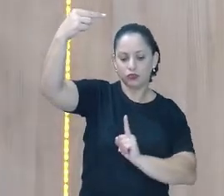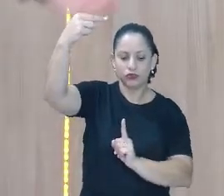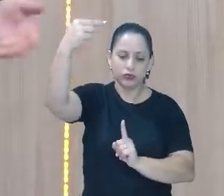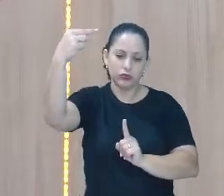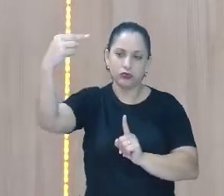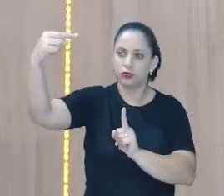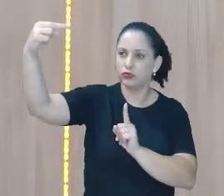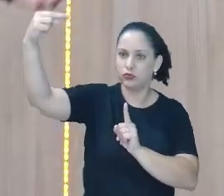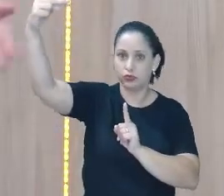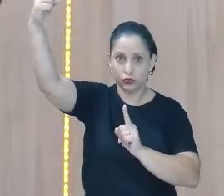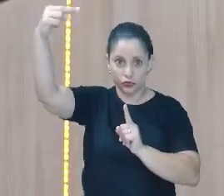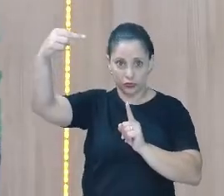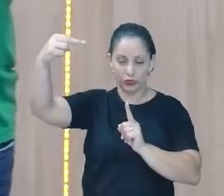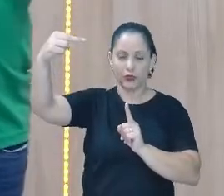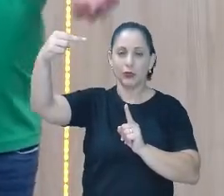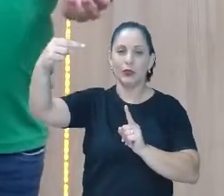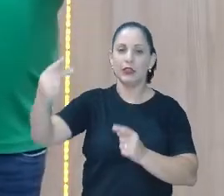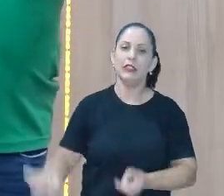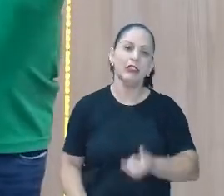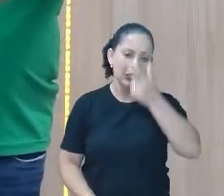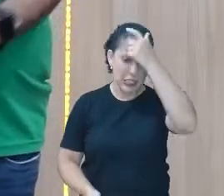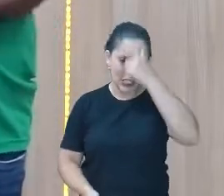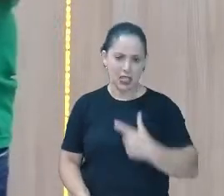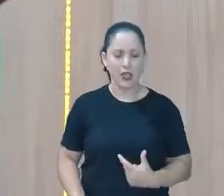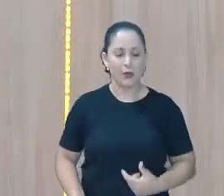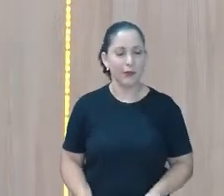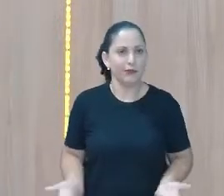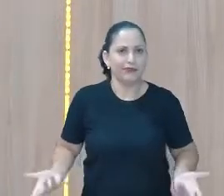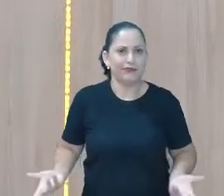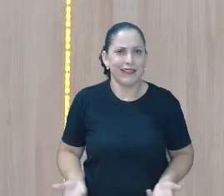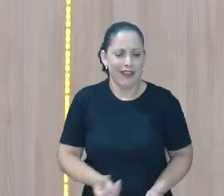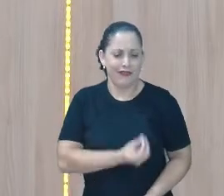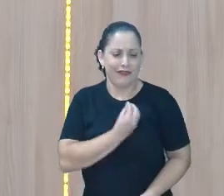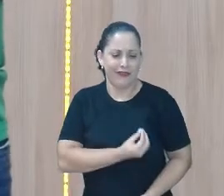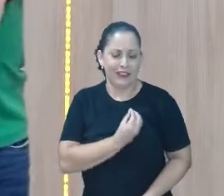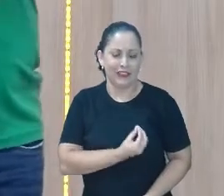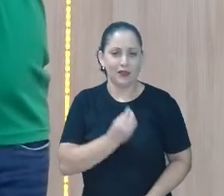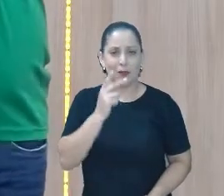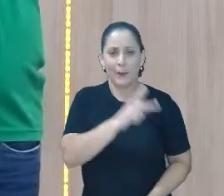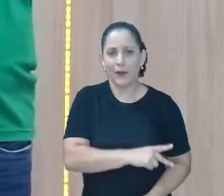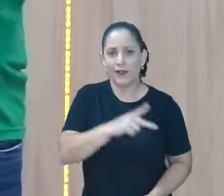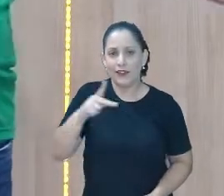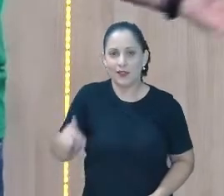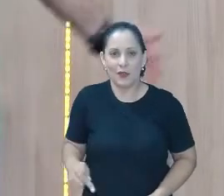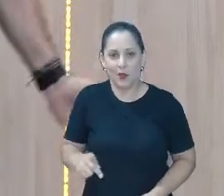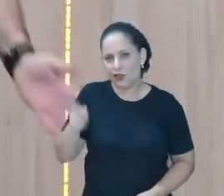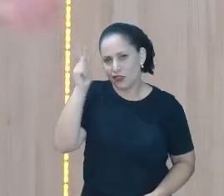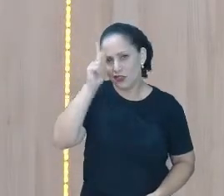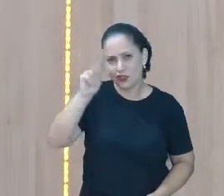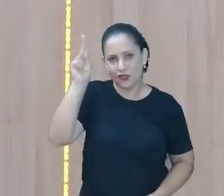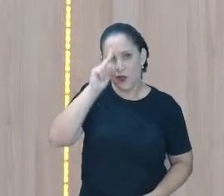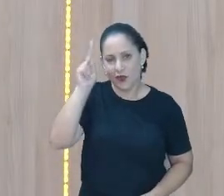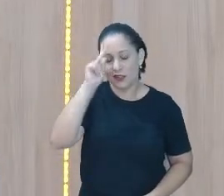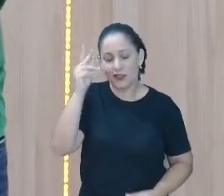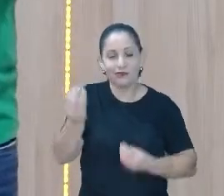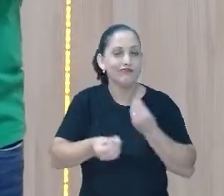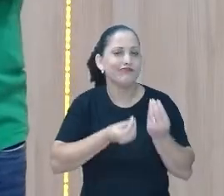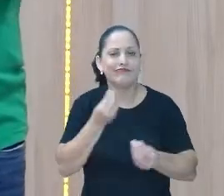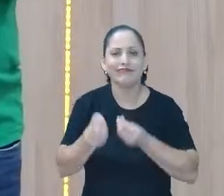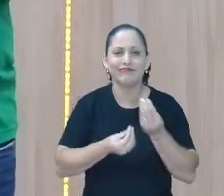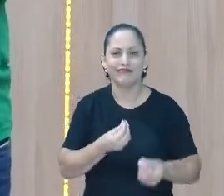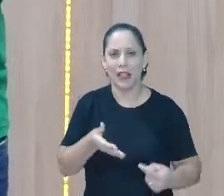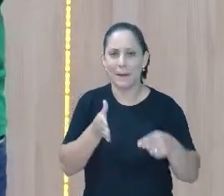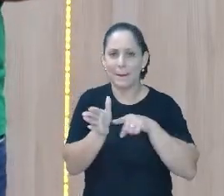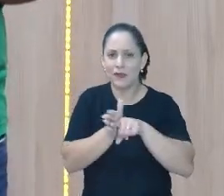que ninguém vai pesquisar a respeito da história, da vida de um professor de história, dentre milhares de professores de história que existem no